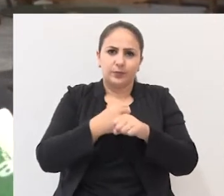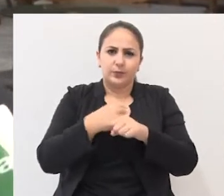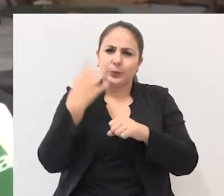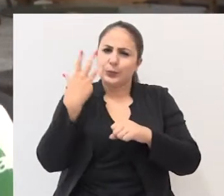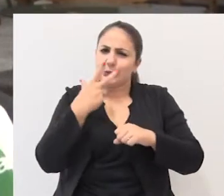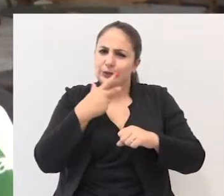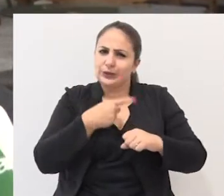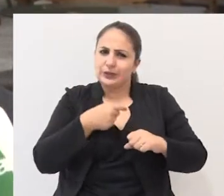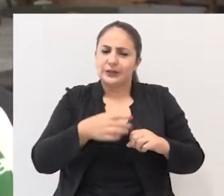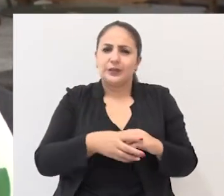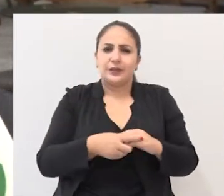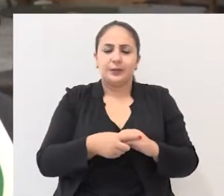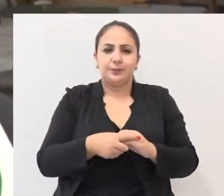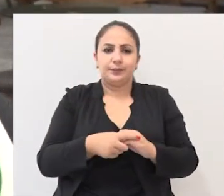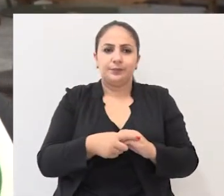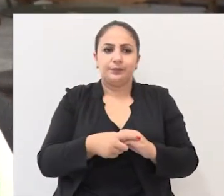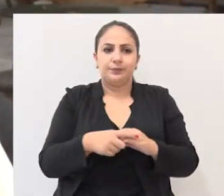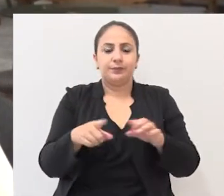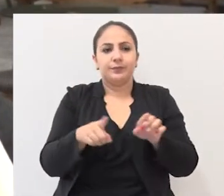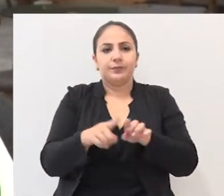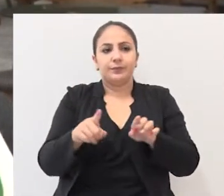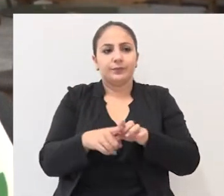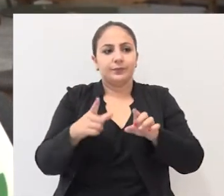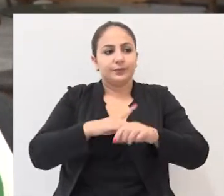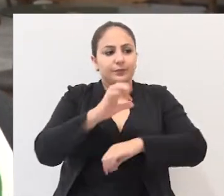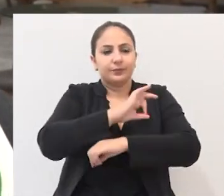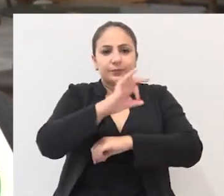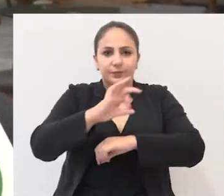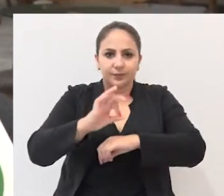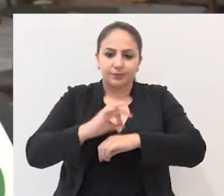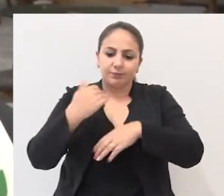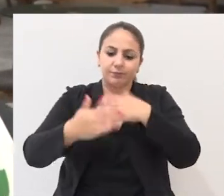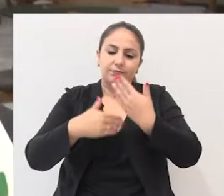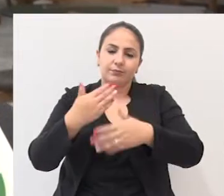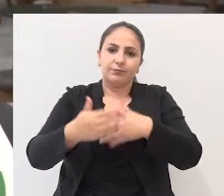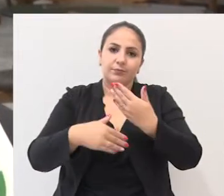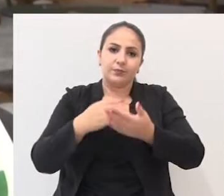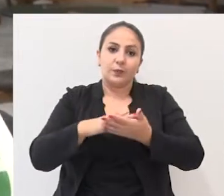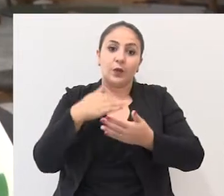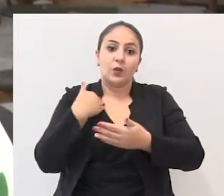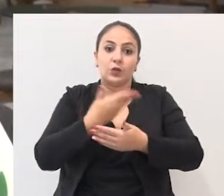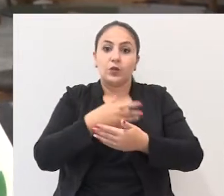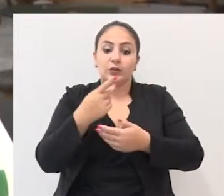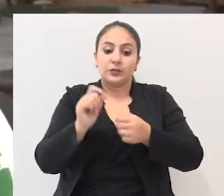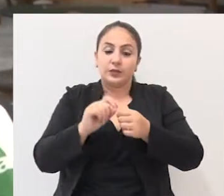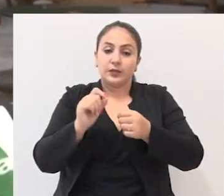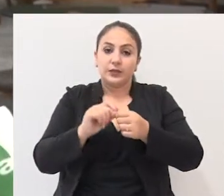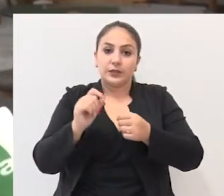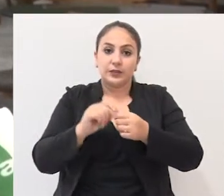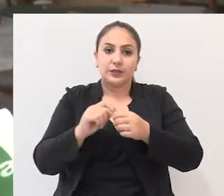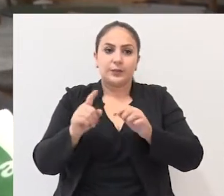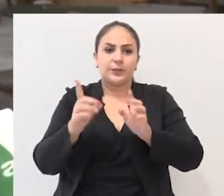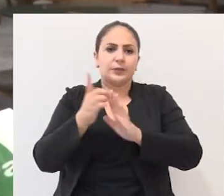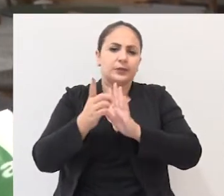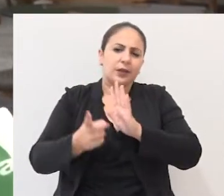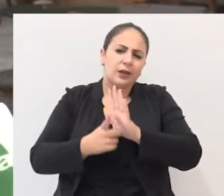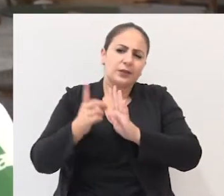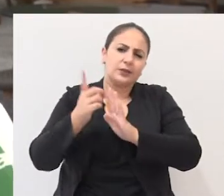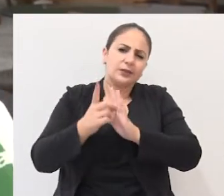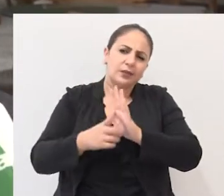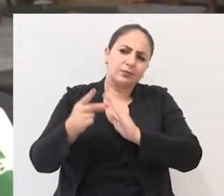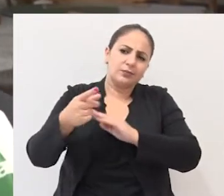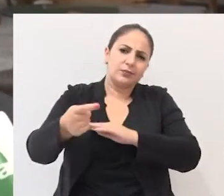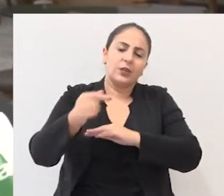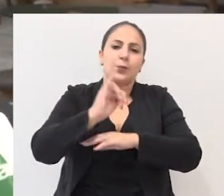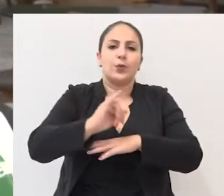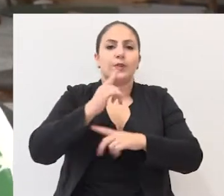muito bonita, com arquitetura avançada. Nós estamos aqui fazendo uma obra para décadas e décadas, isso